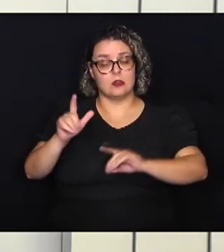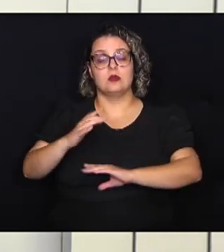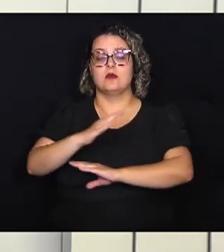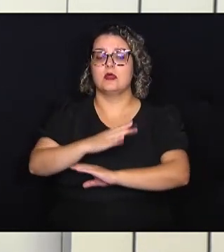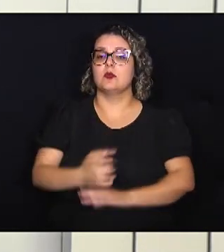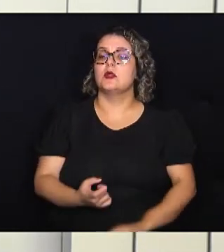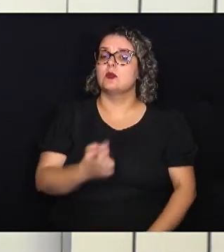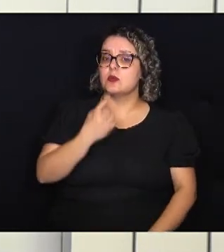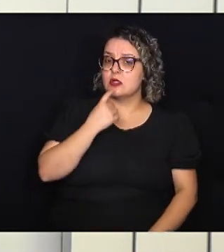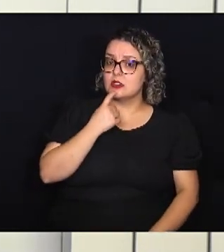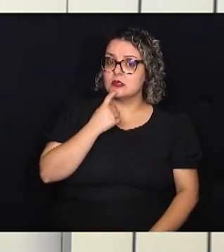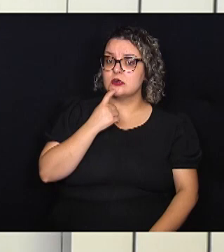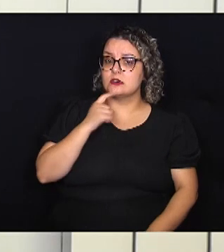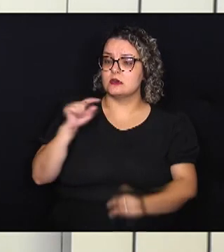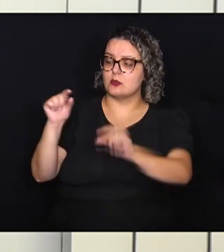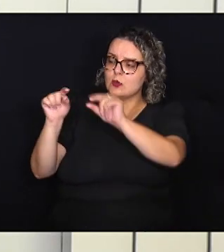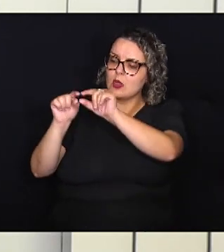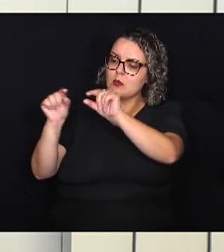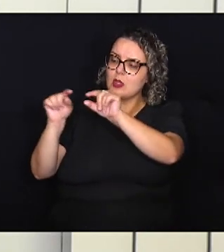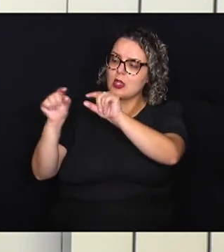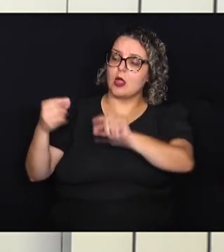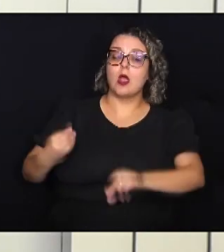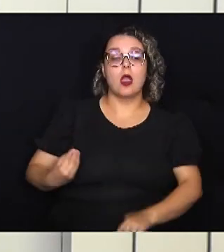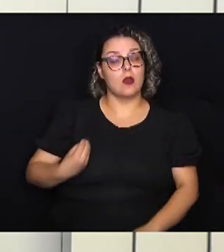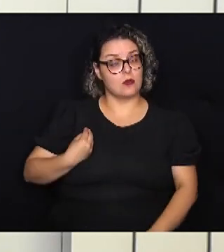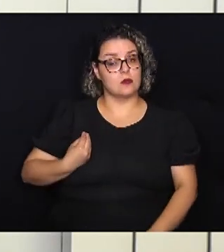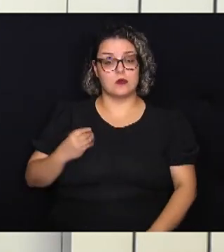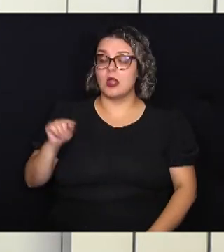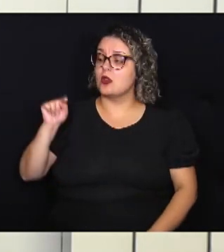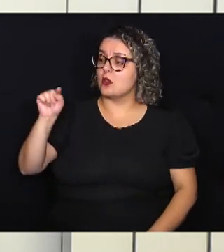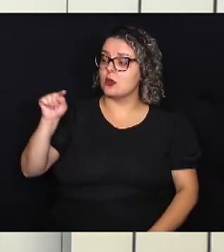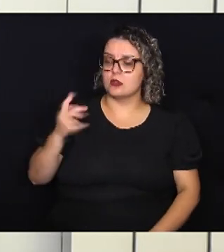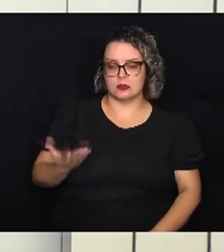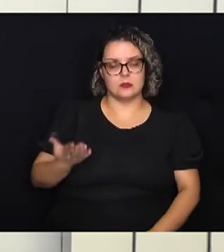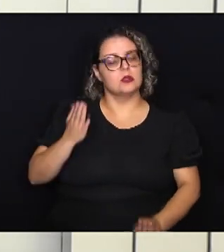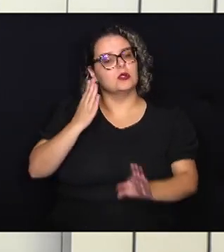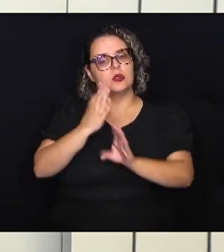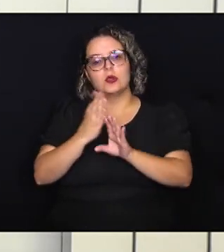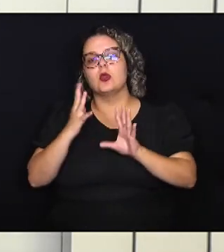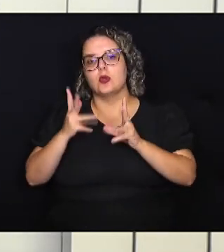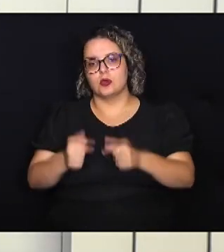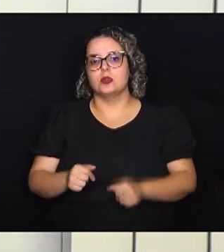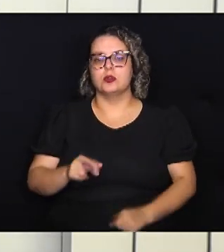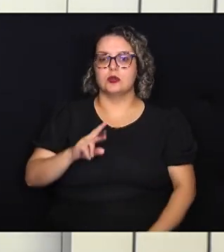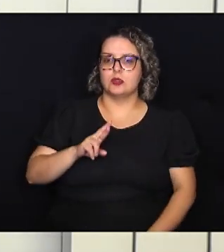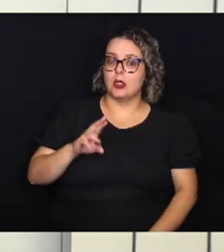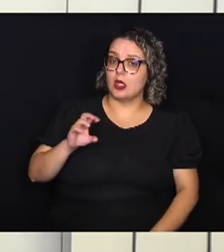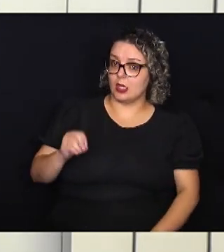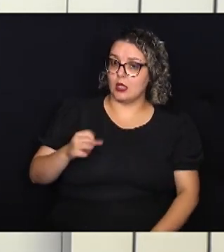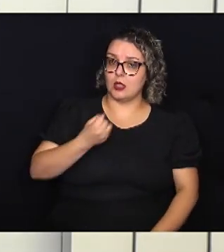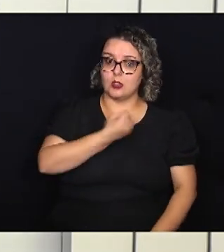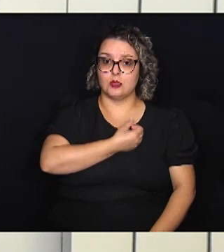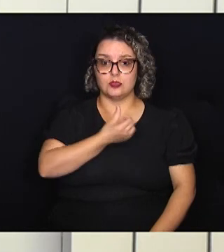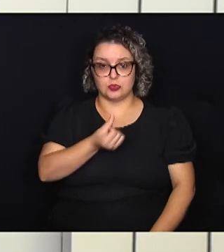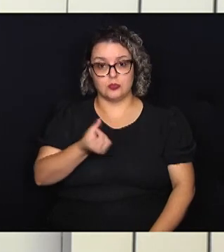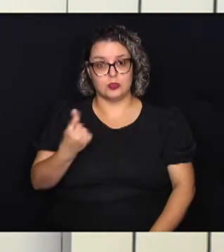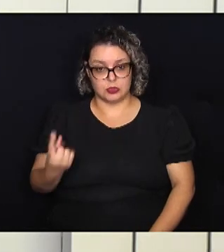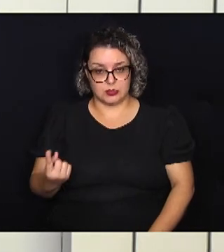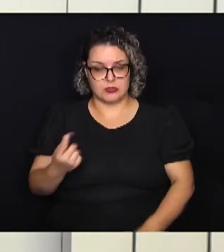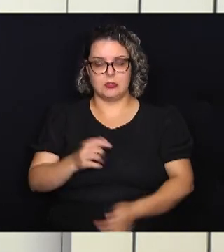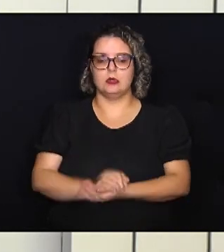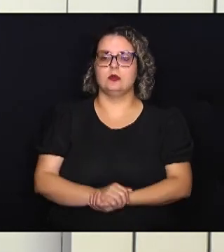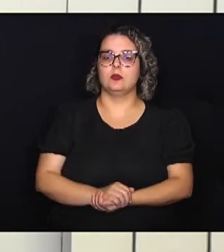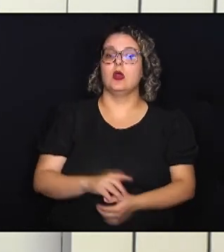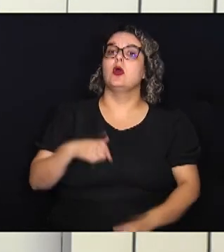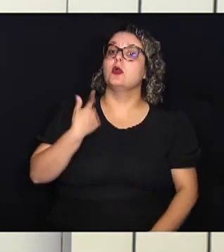youtube.com/TV Câmara Campinas. Tem uma aba lá escrito ao vivo e você encontra a reunião ordinária de número 61. A gente segue